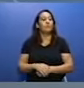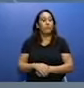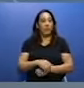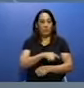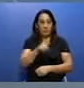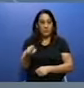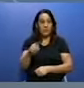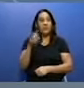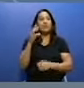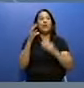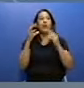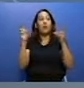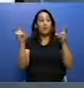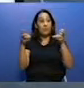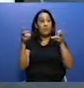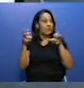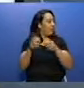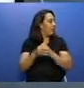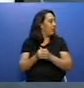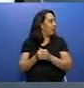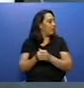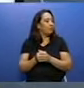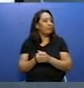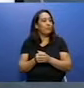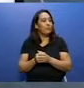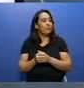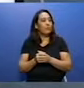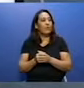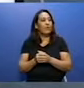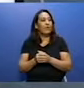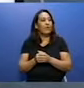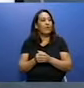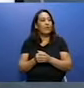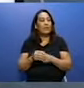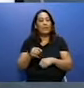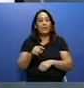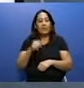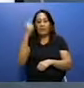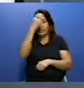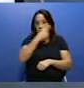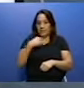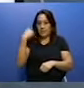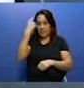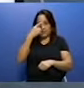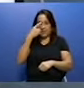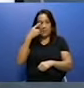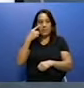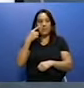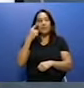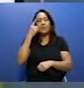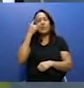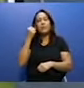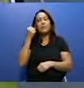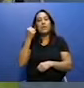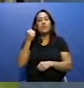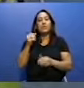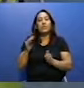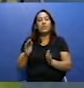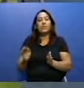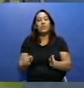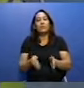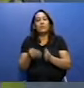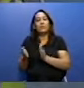Vocês repararam? Olha só. Nesse momento aqui, ela começa a se